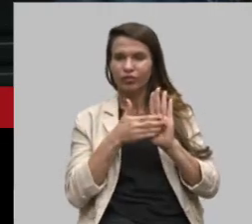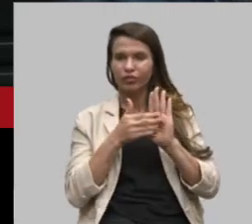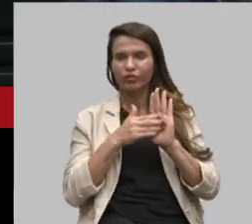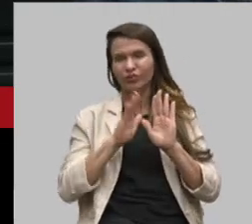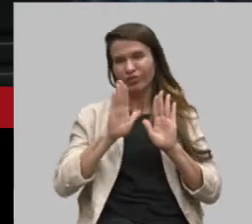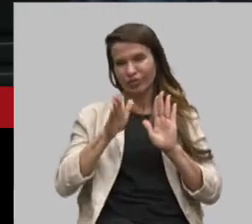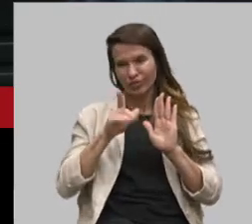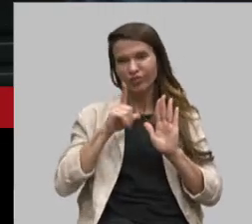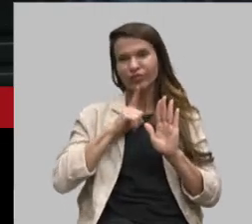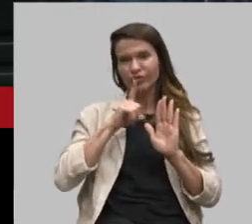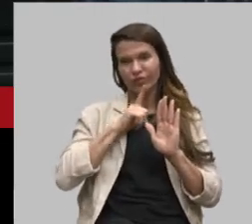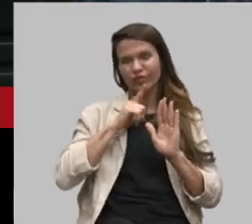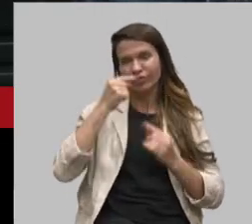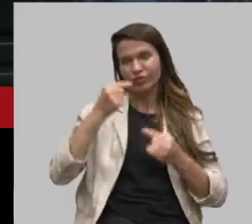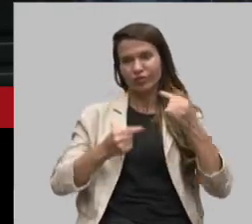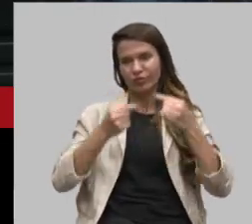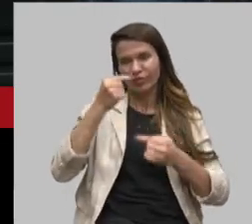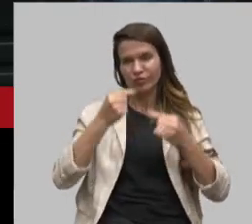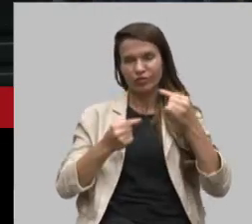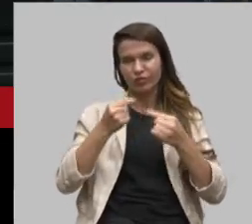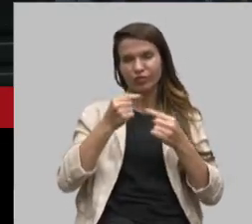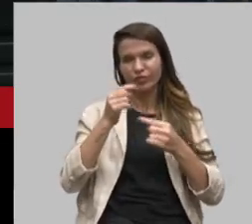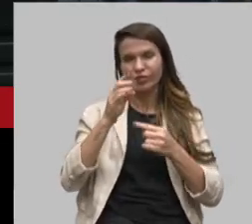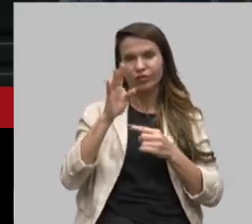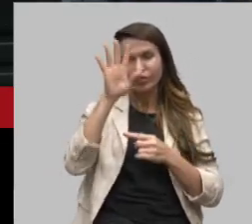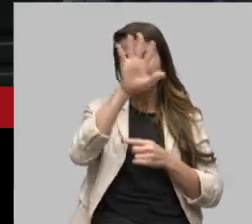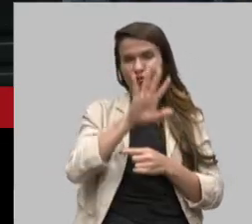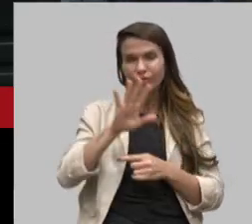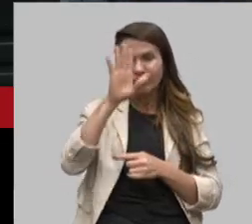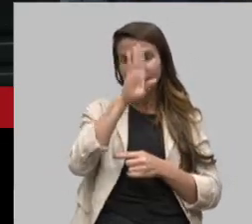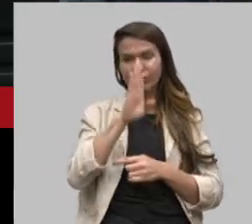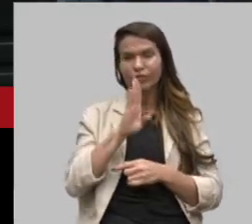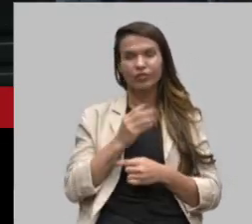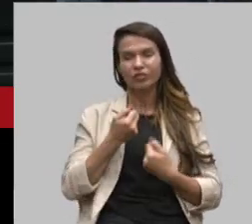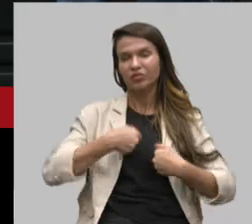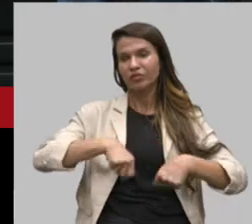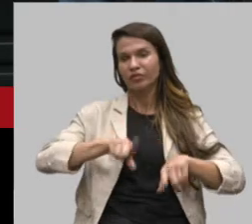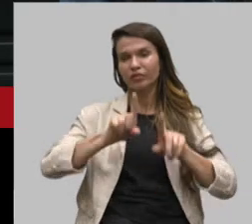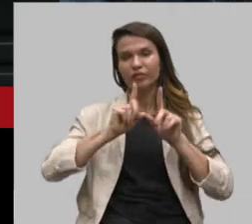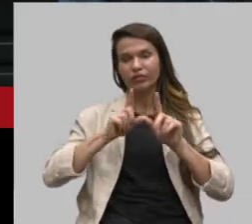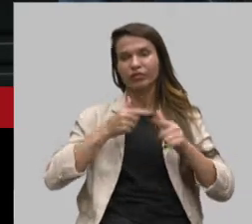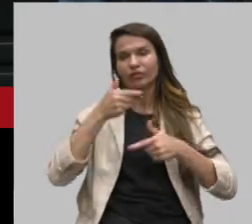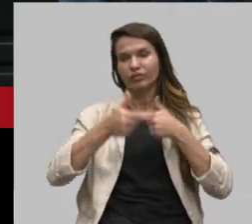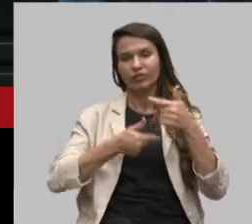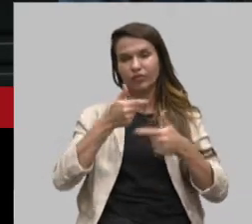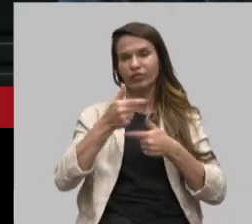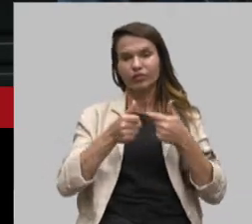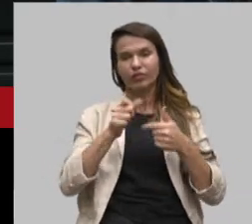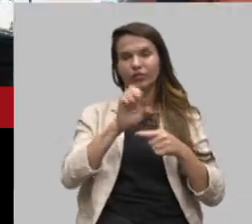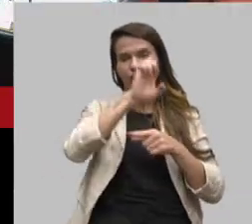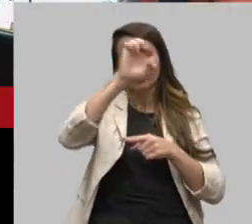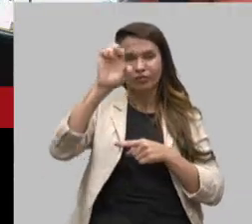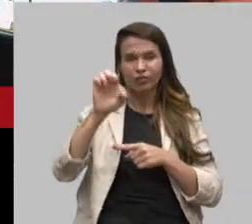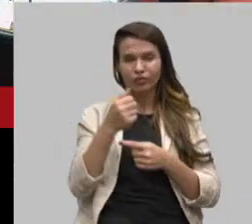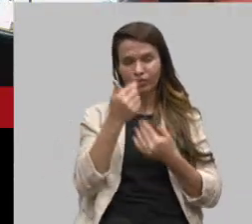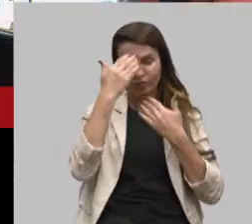nível sendo discutido a nível nacional que não precisaria da gente ter esse trabalho de um âmbito Estadual muito